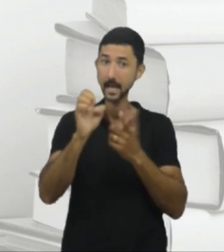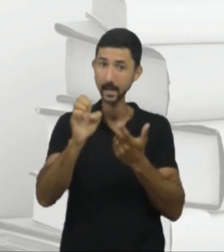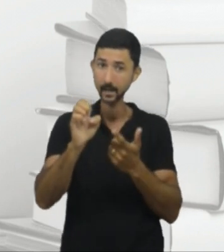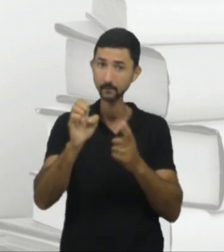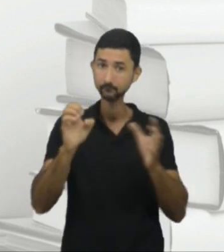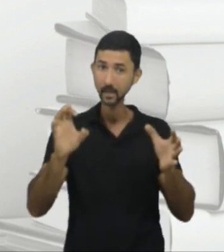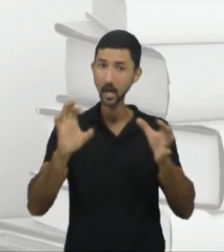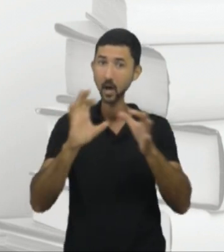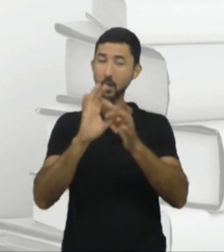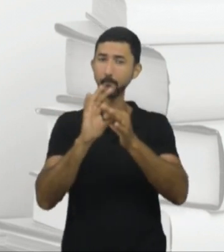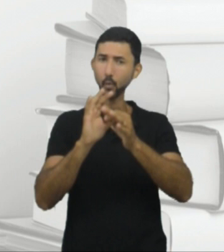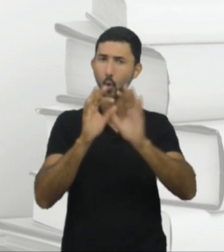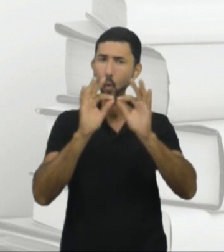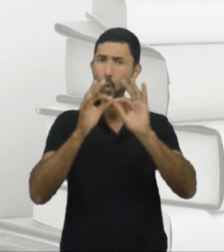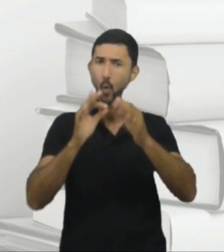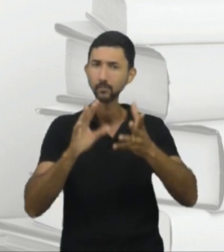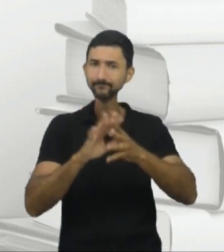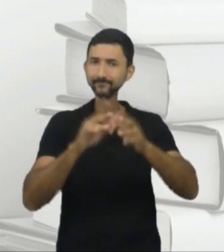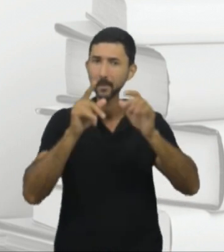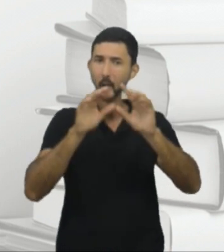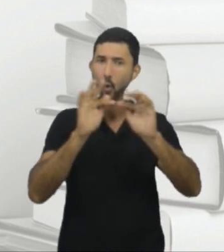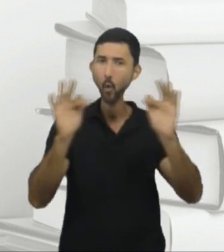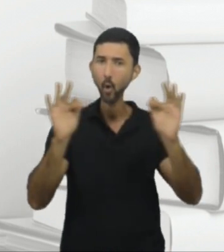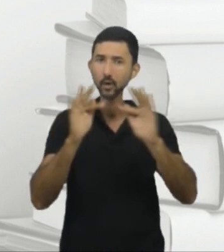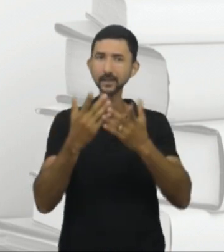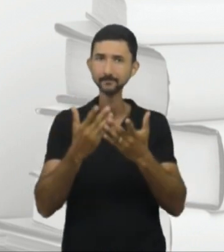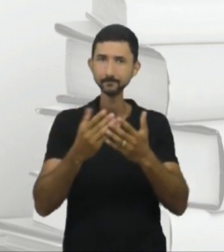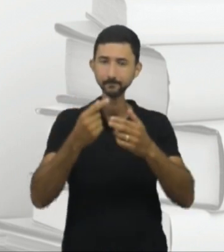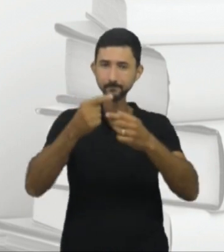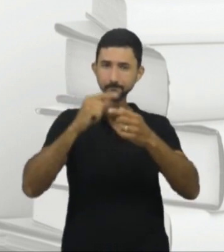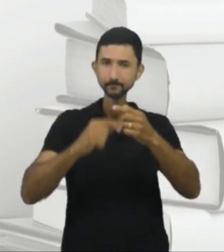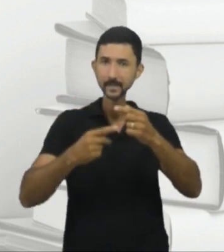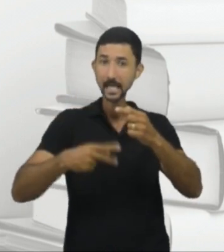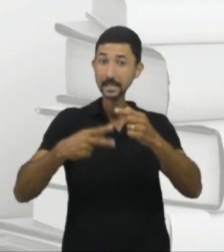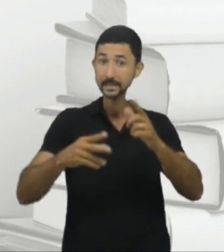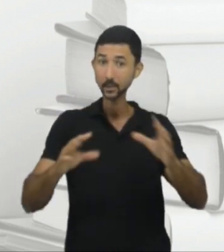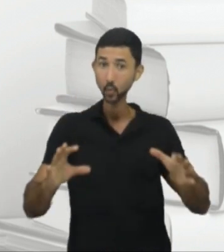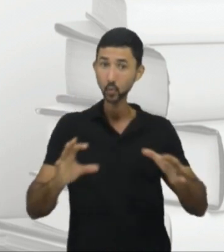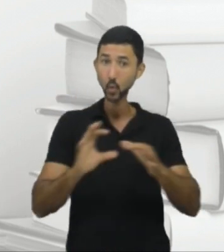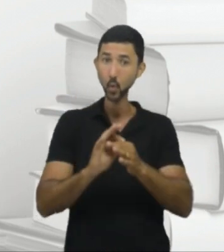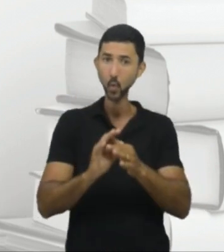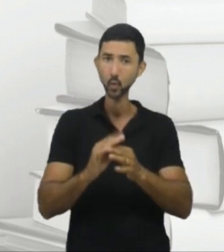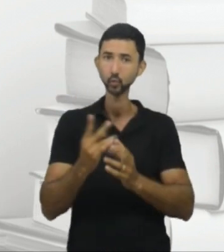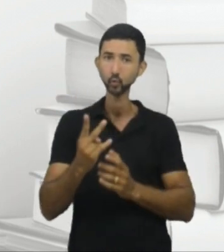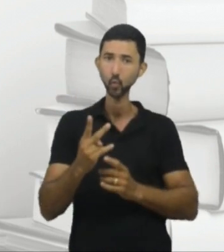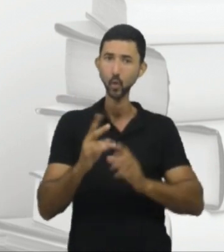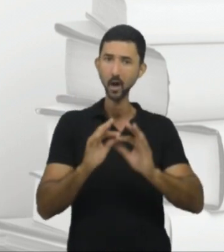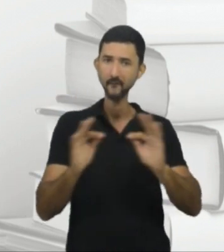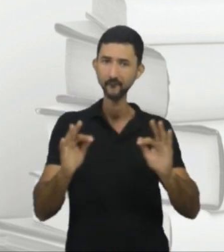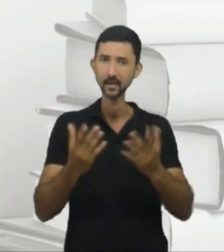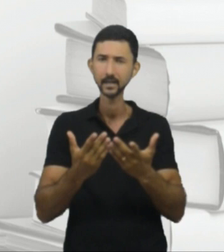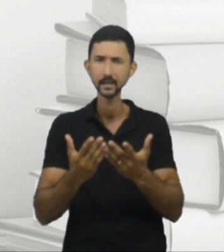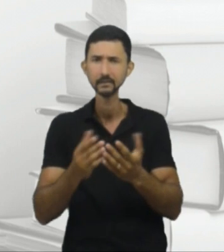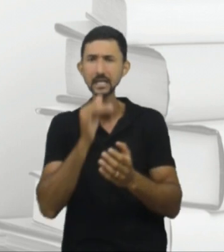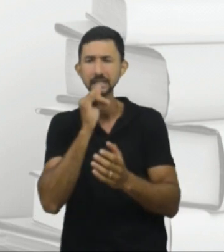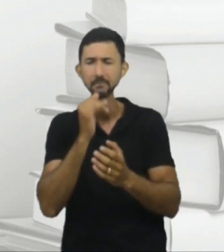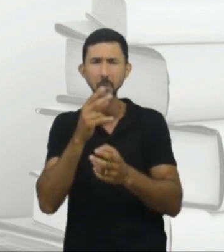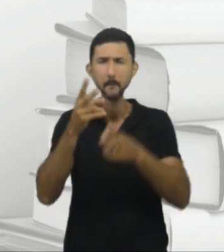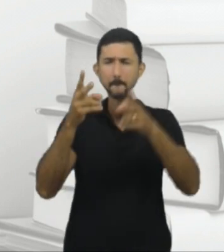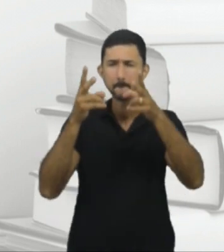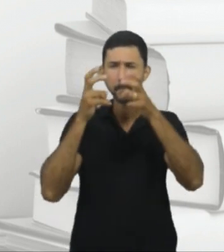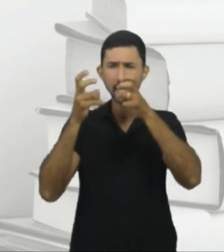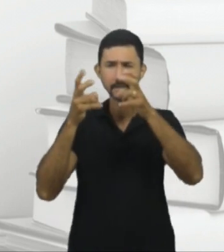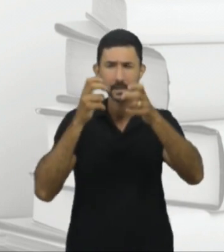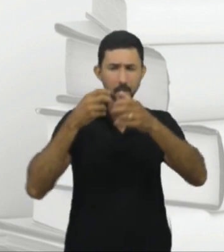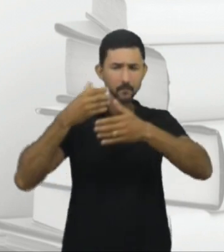liga termos de uma mesma oração. Esse segundo, ele liga duas orações. Então, você vai